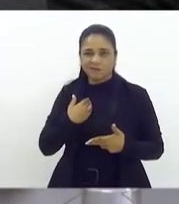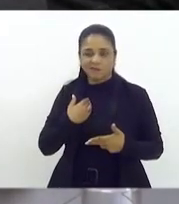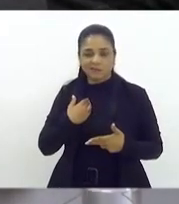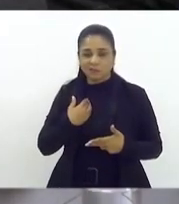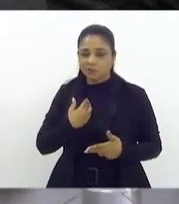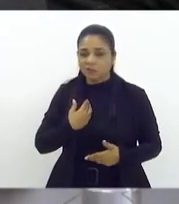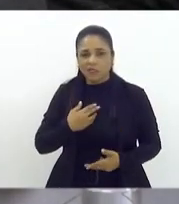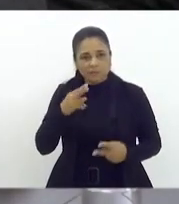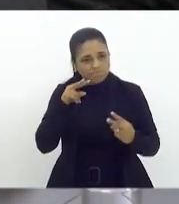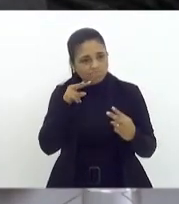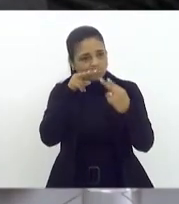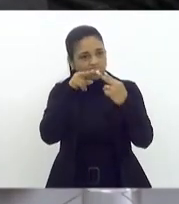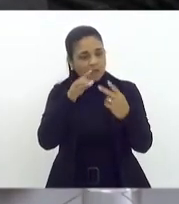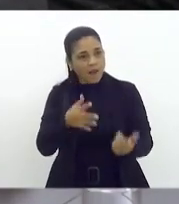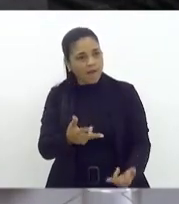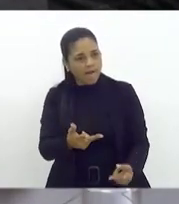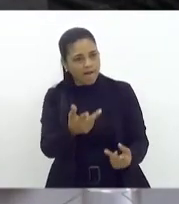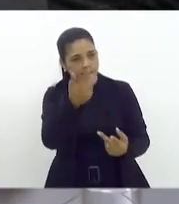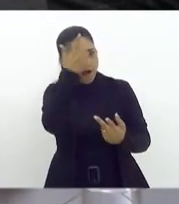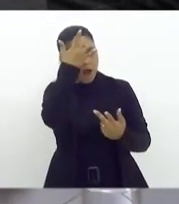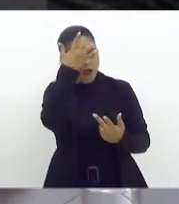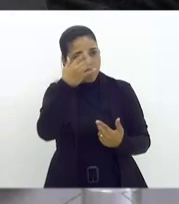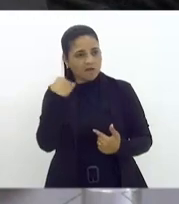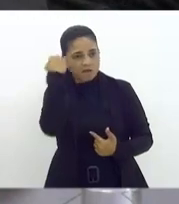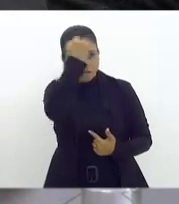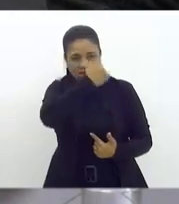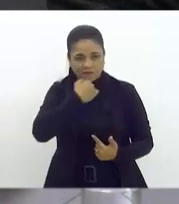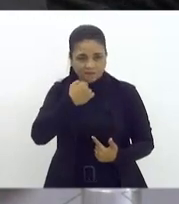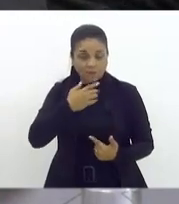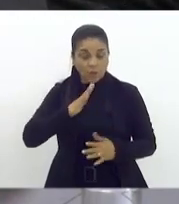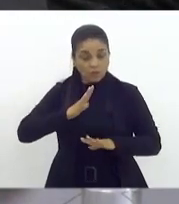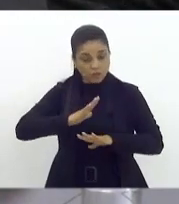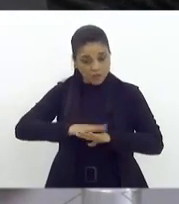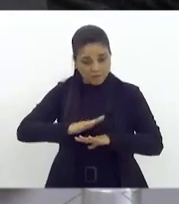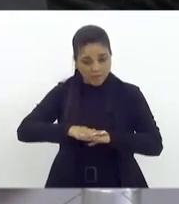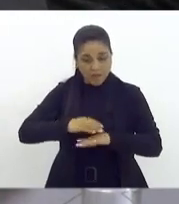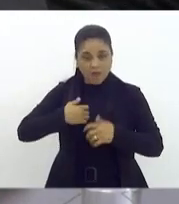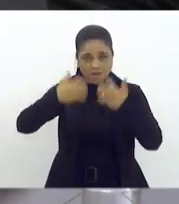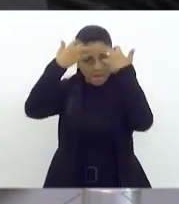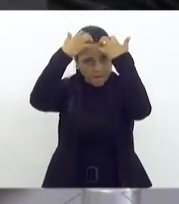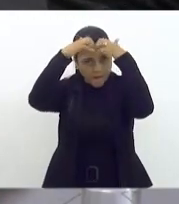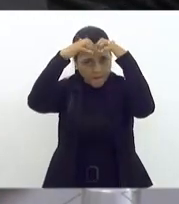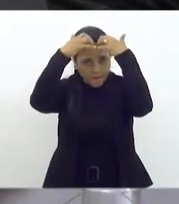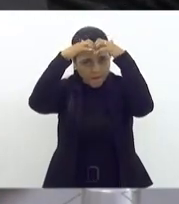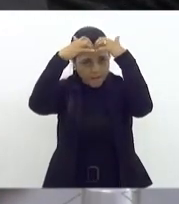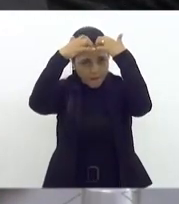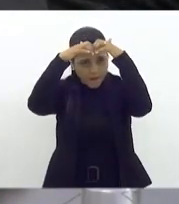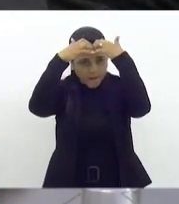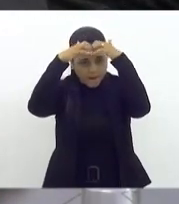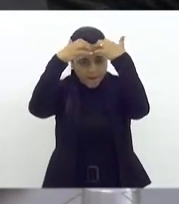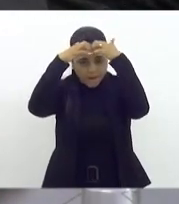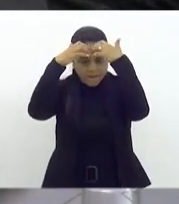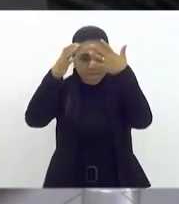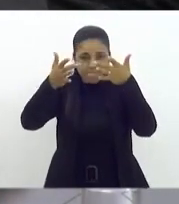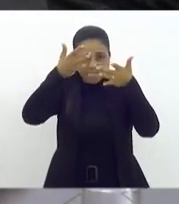vida então tem algumas coisas eu acho que diz mais a nosso respeito a nossa cabeça forma de nós processarmos as coisas do